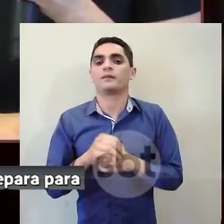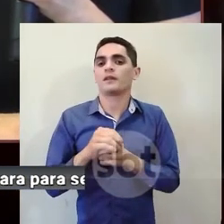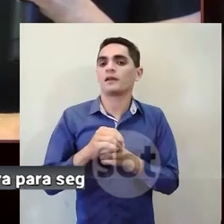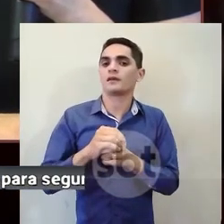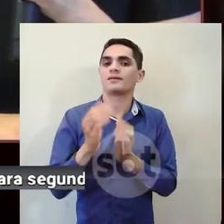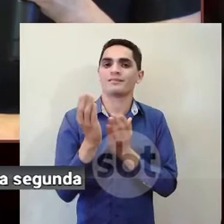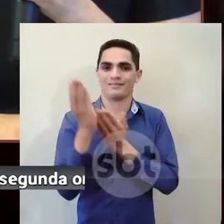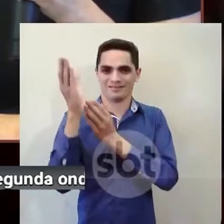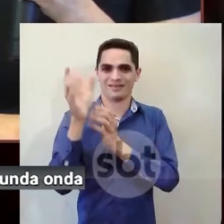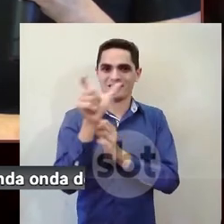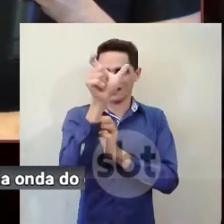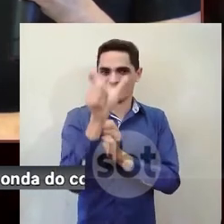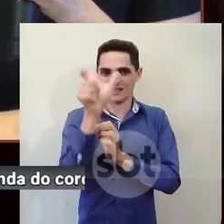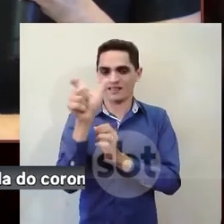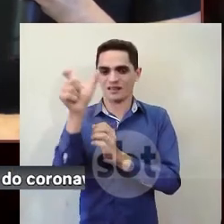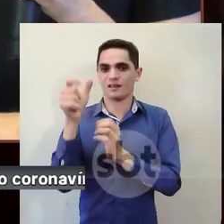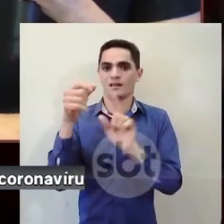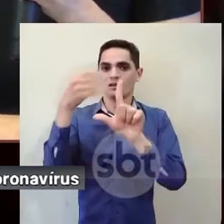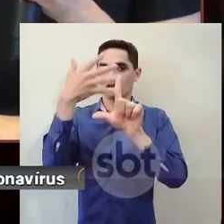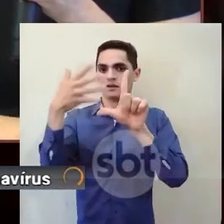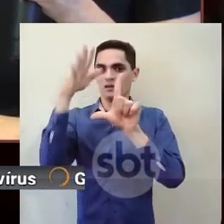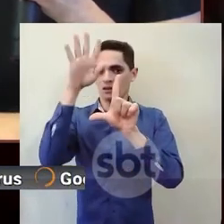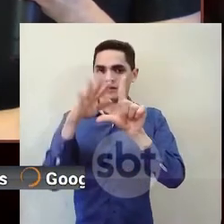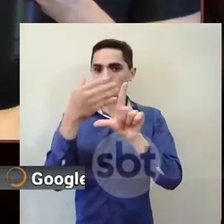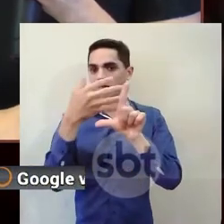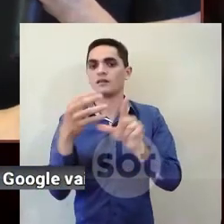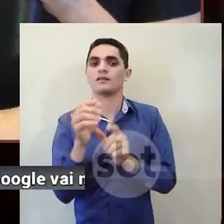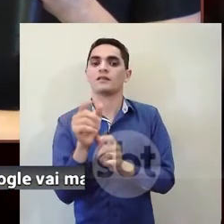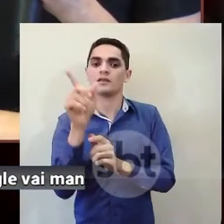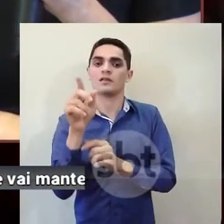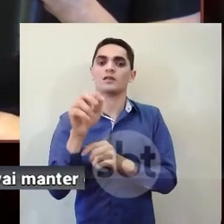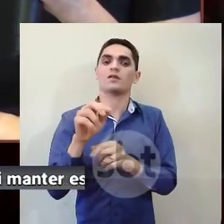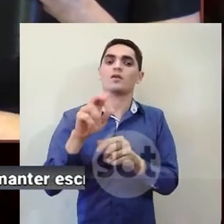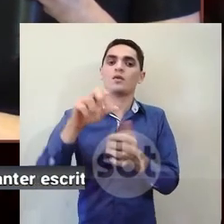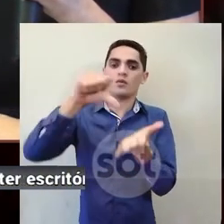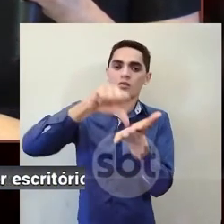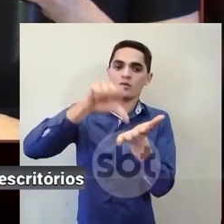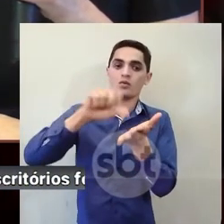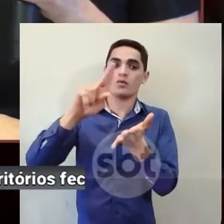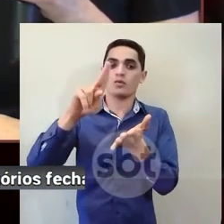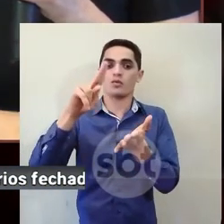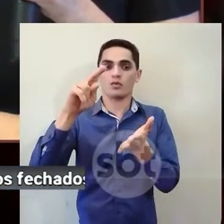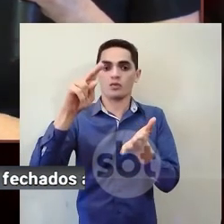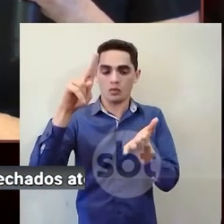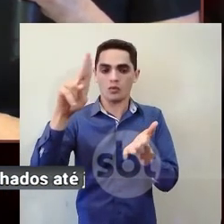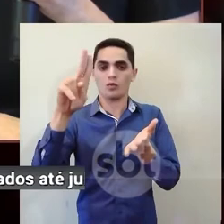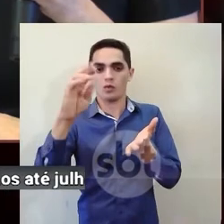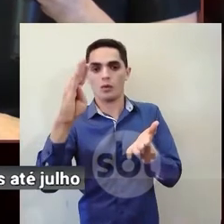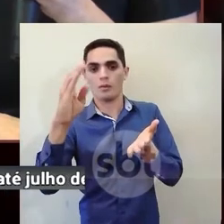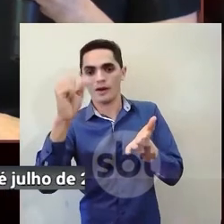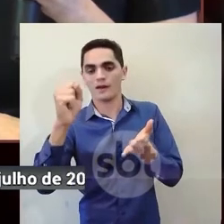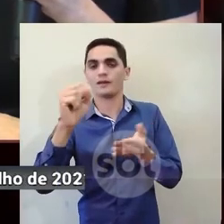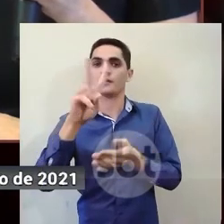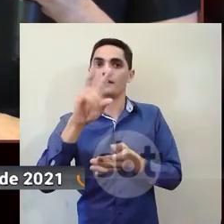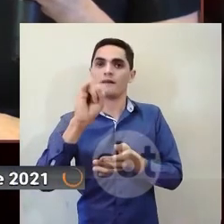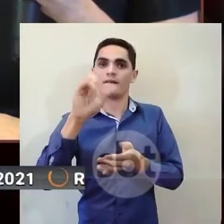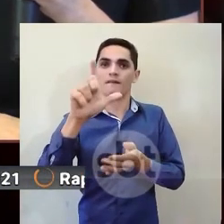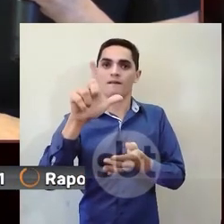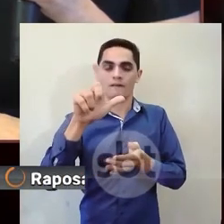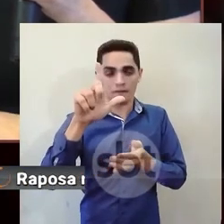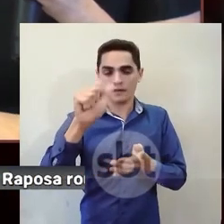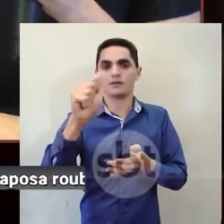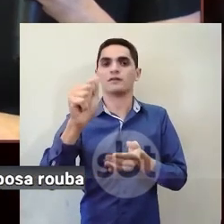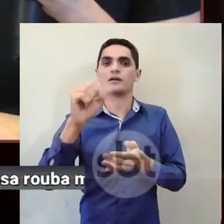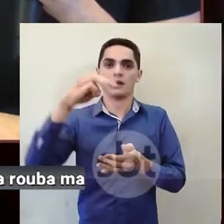funcionar das 7 às 22, também vai ser a unidade da Vila Maior, porém ela vai funcionar de segunda a sexta. Ela não vai funcionar aos finais de semana.